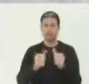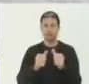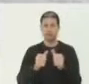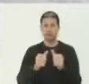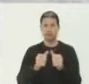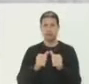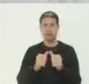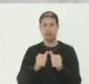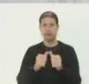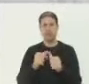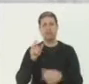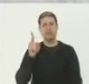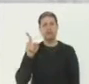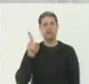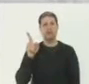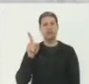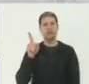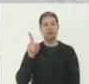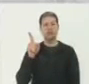ali na